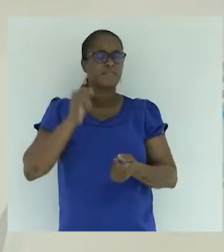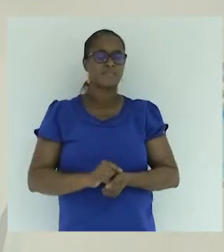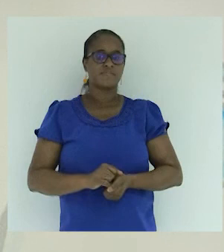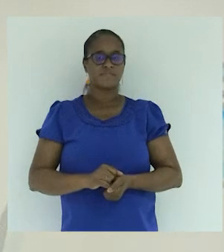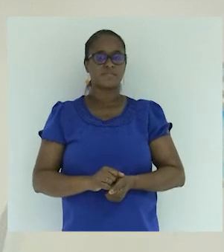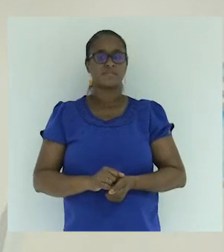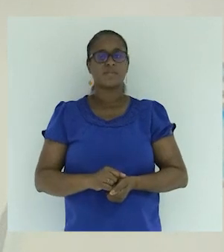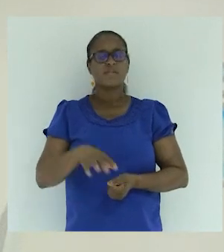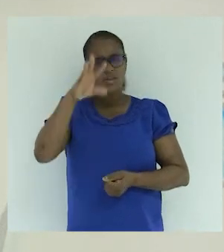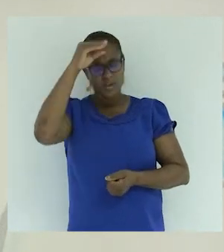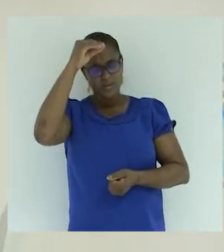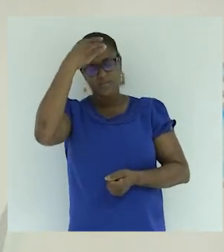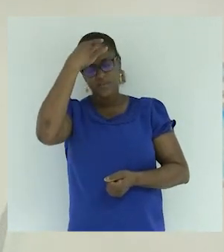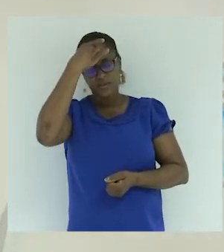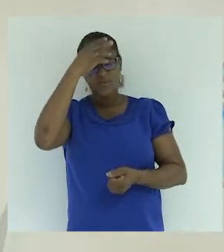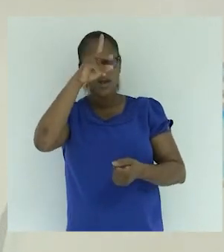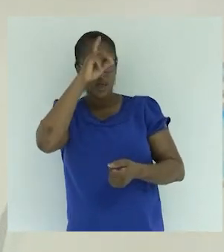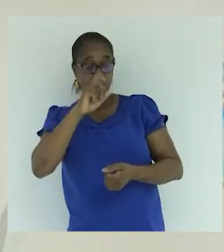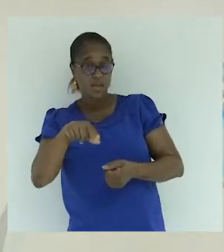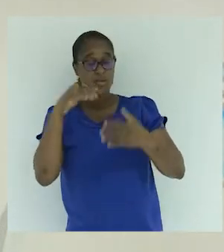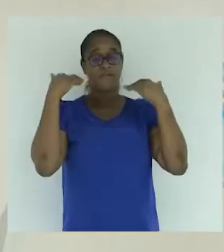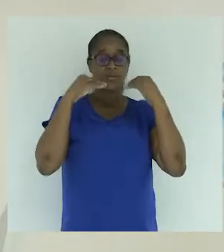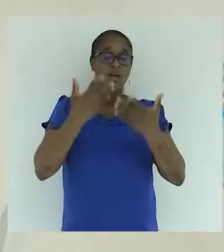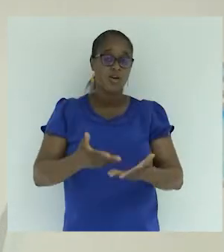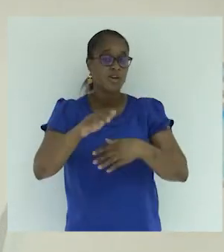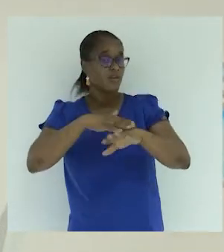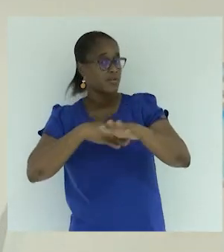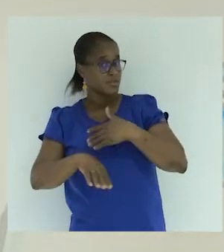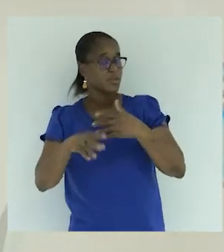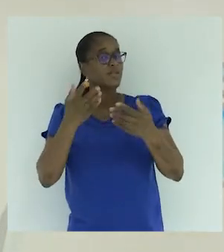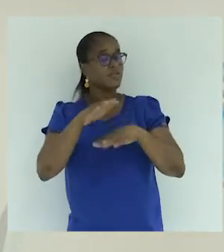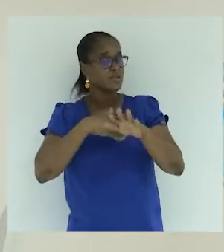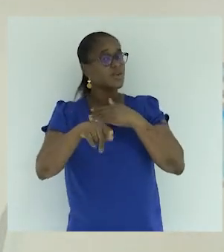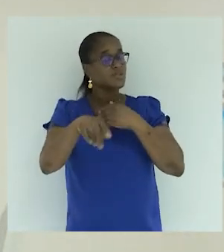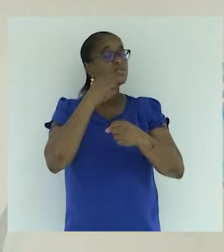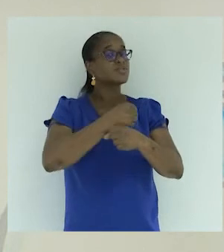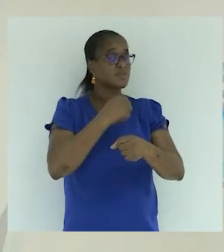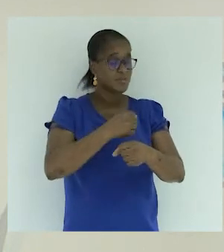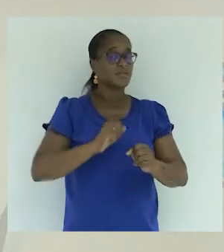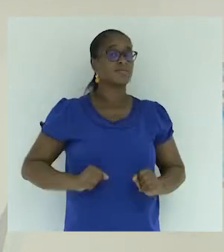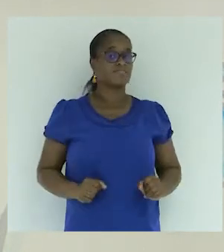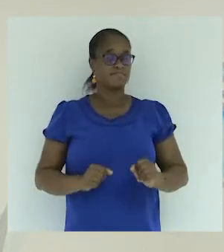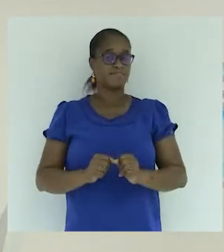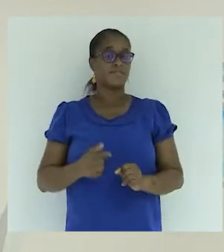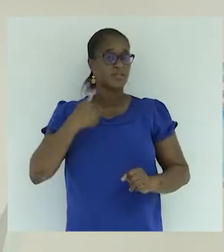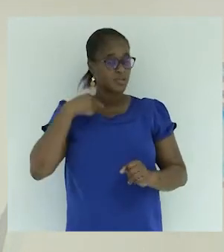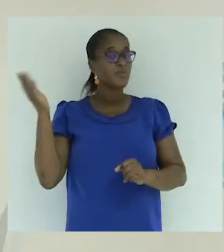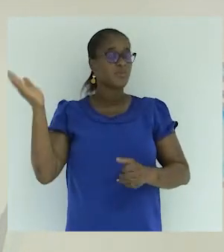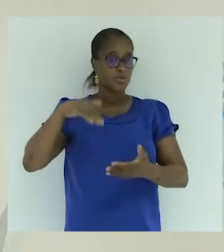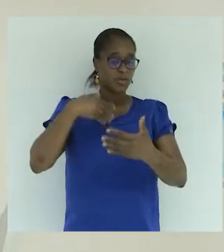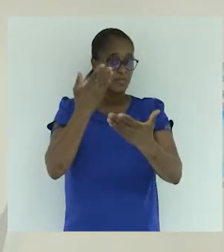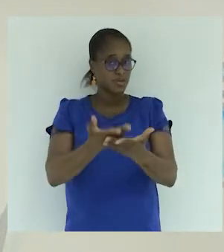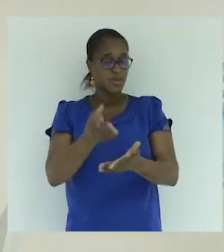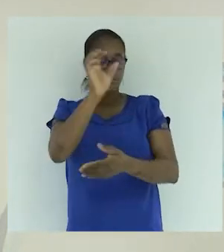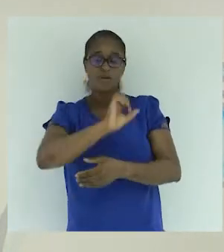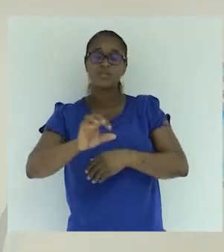vão relembrar dessas informações e vão agora resolver esse exercício que eu trouxe, que eu proponho